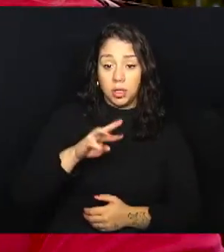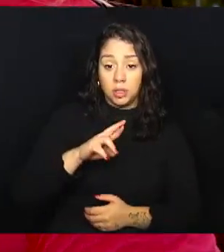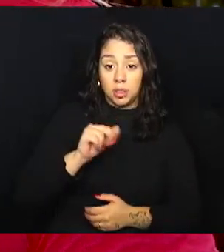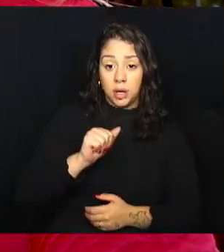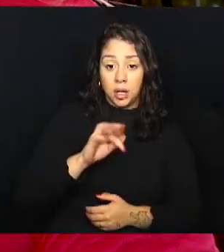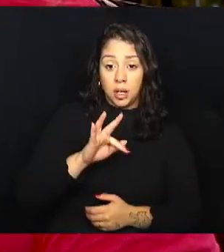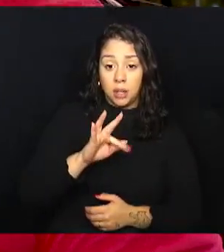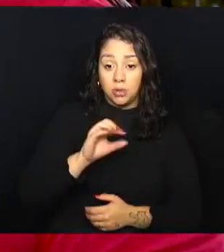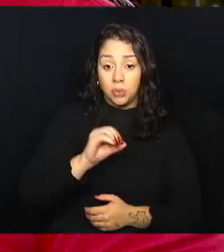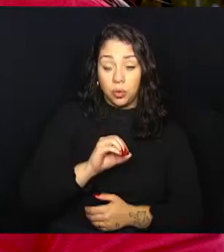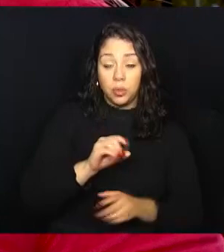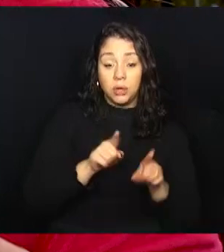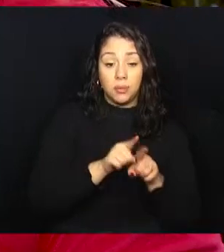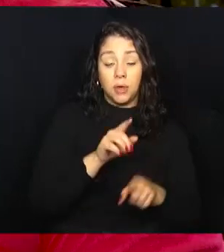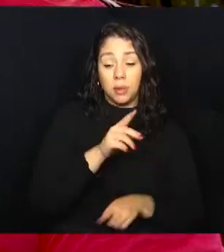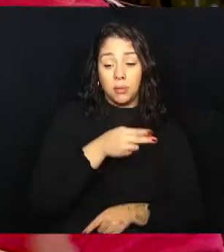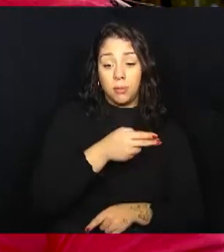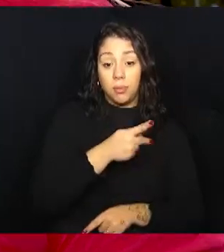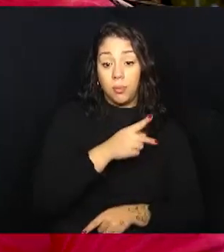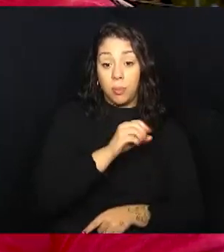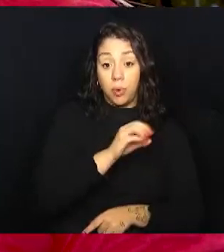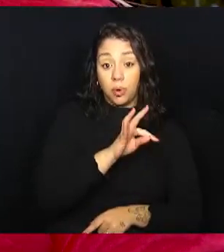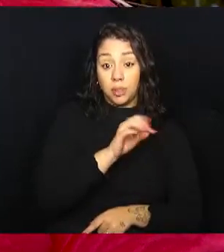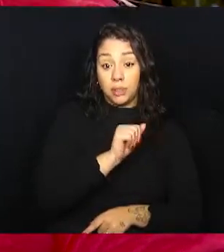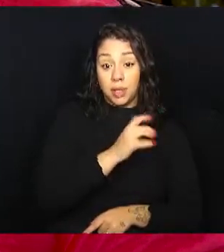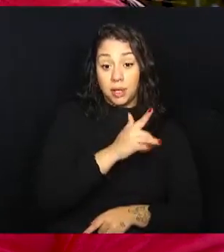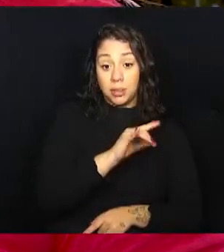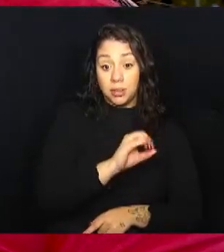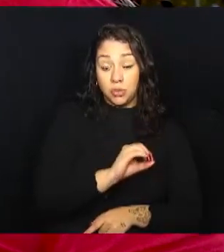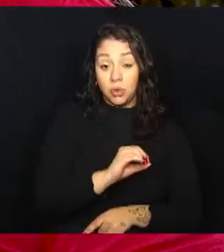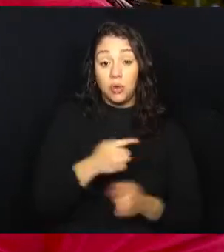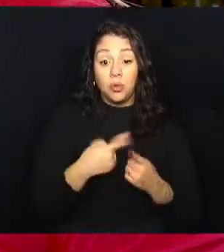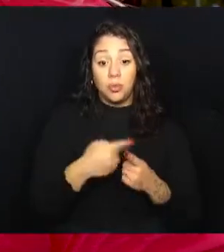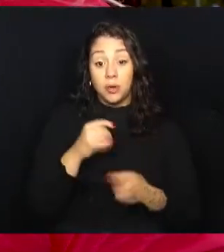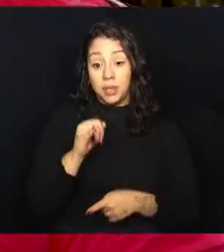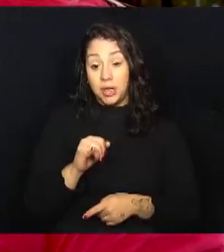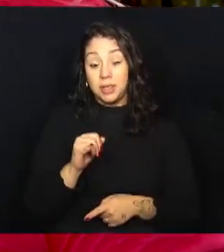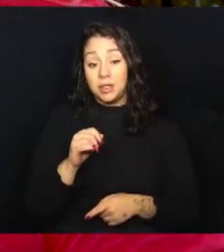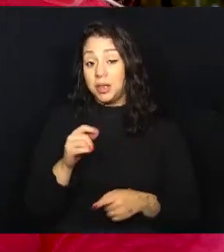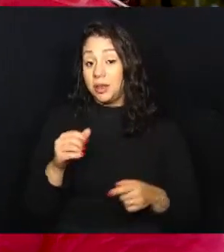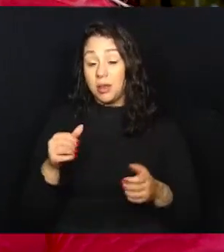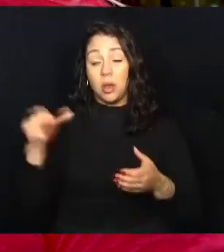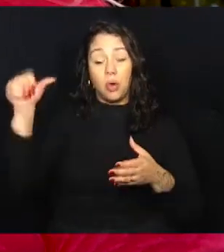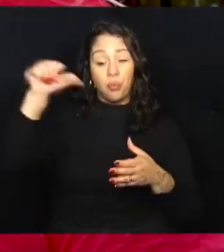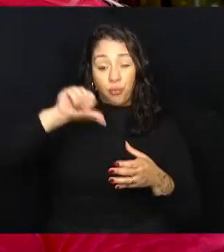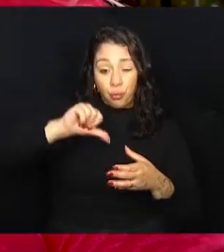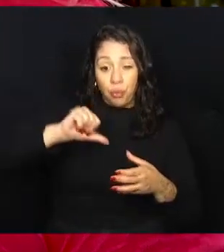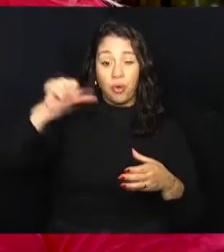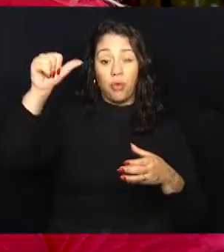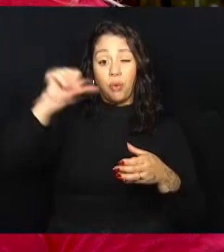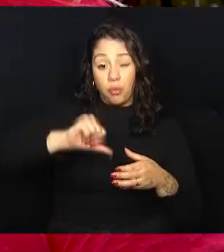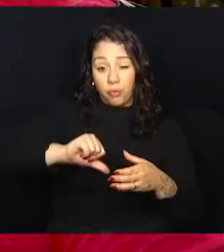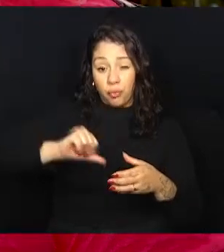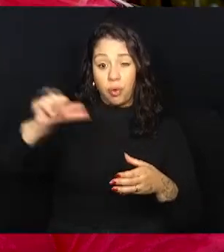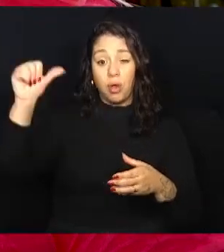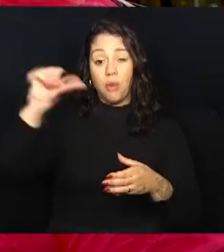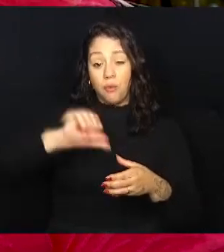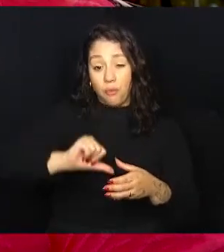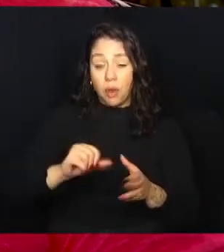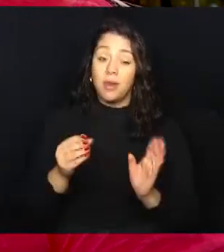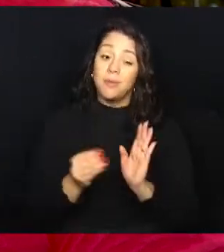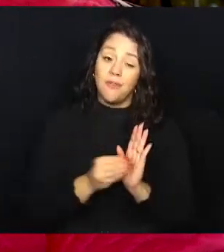nitrato e potássio. Porque se uma delas estiver faltando, você pode regar ou não, essa planta vai ficar com deficiência